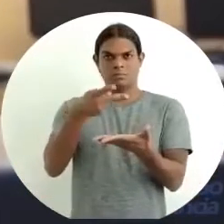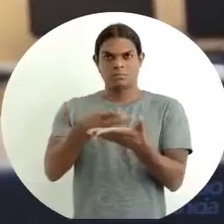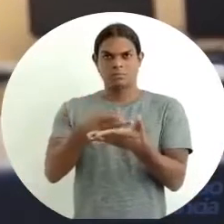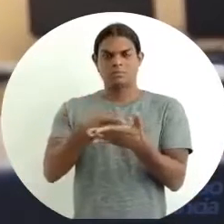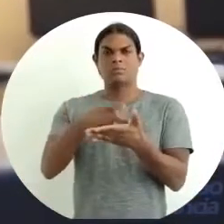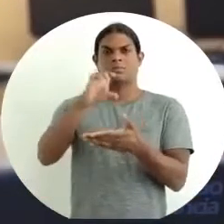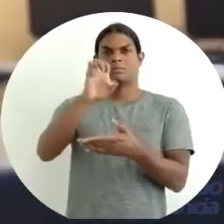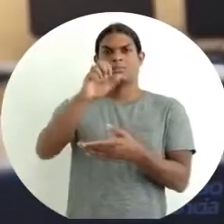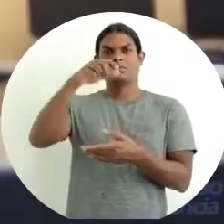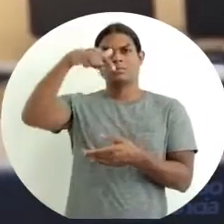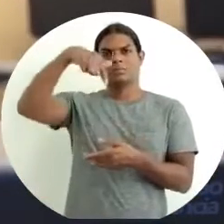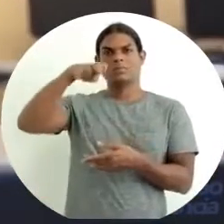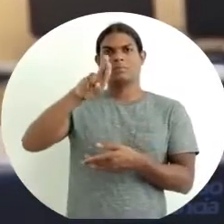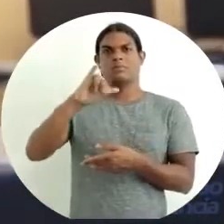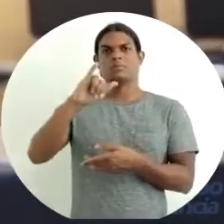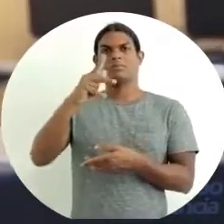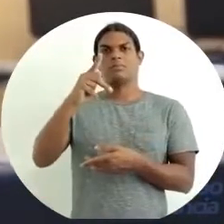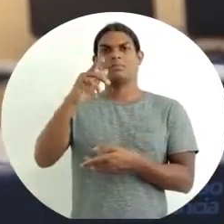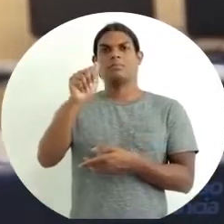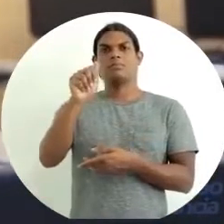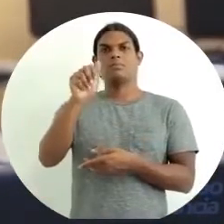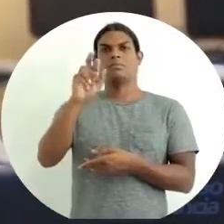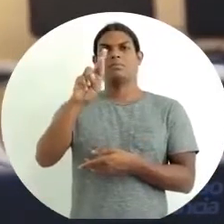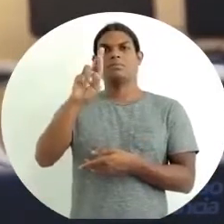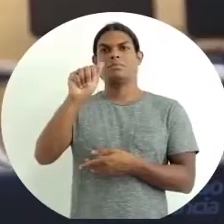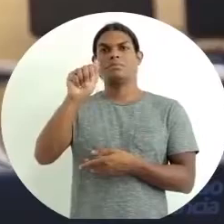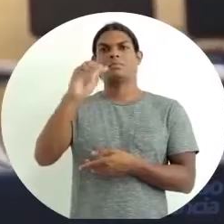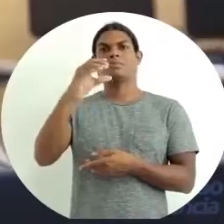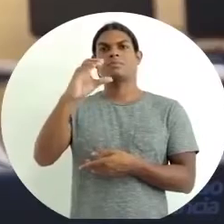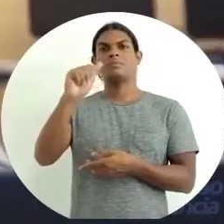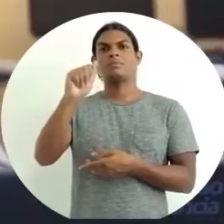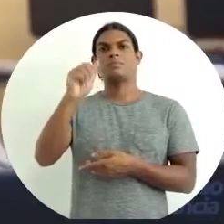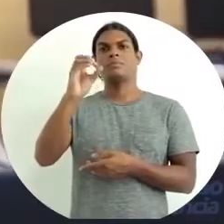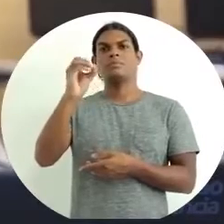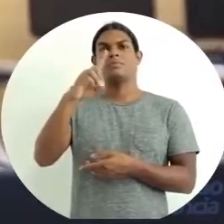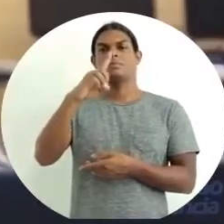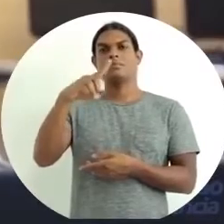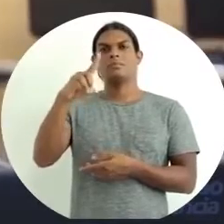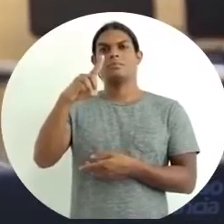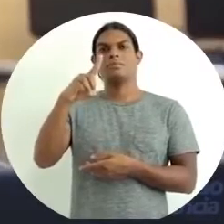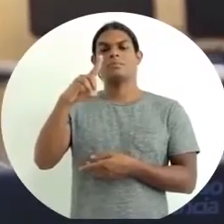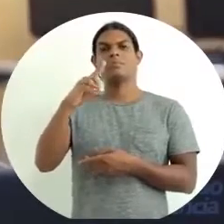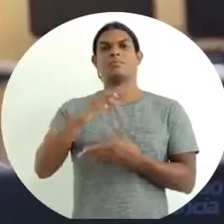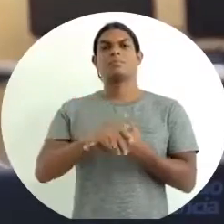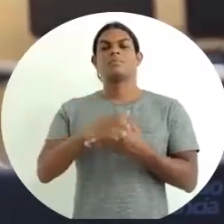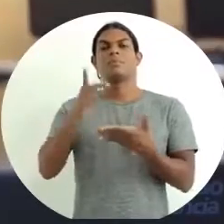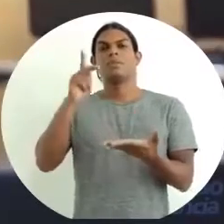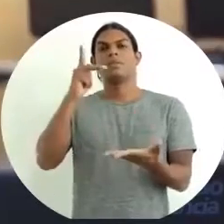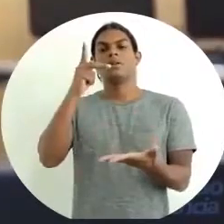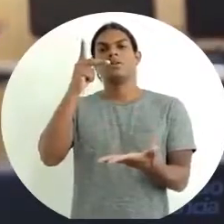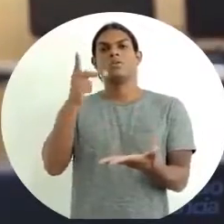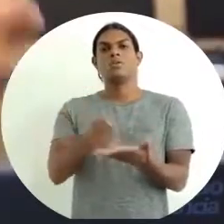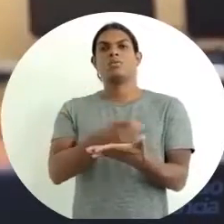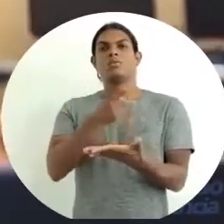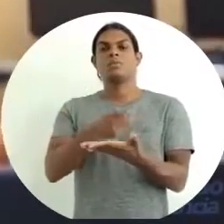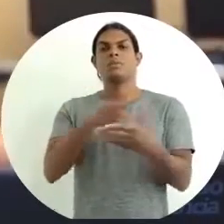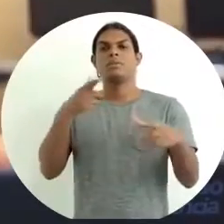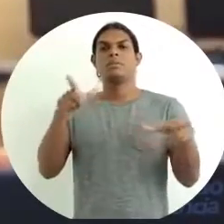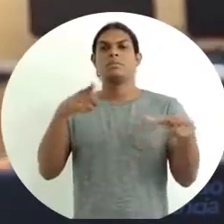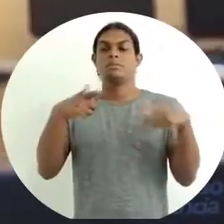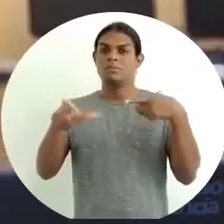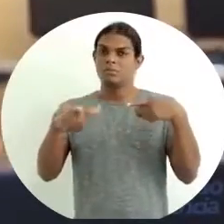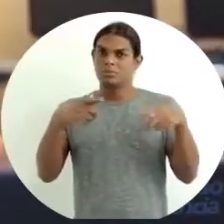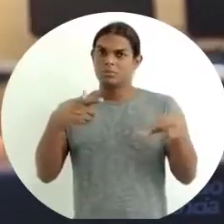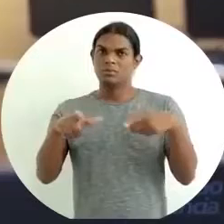por equiparação. O acidente ligado ao trabalho, que embora não tenha sido a única